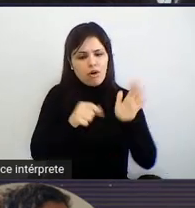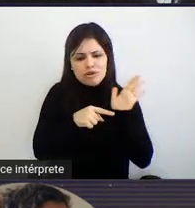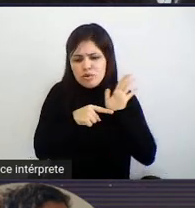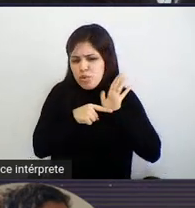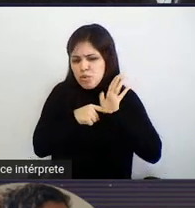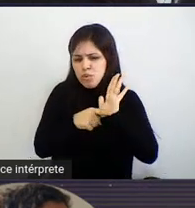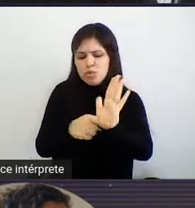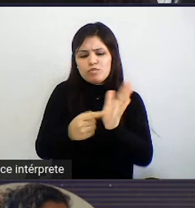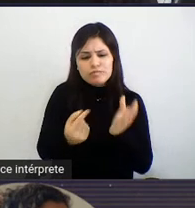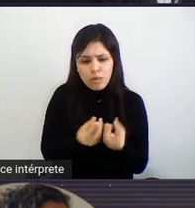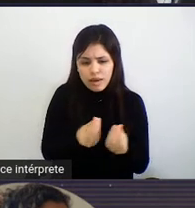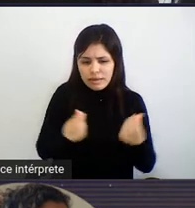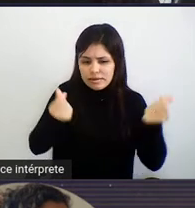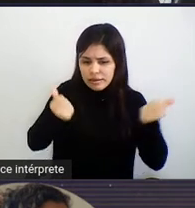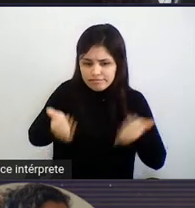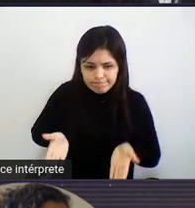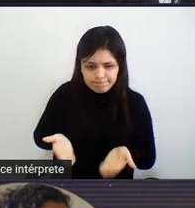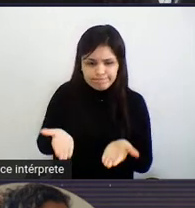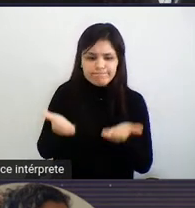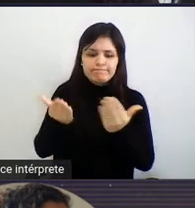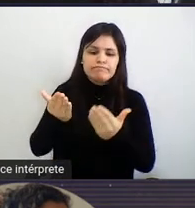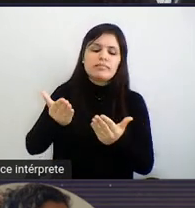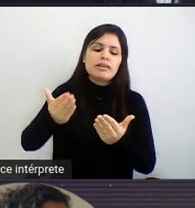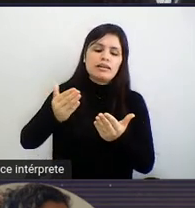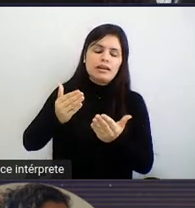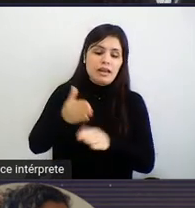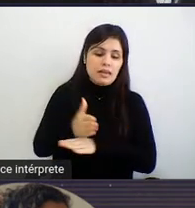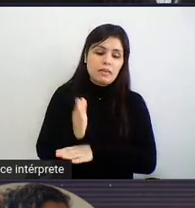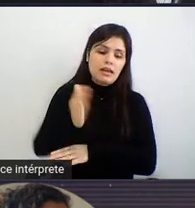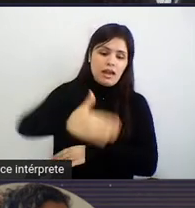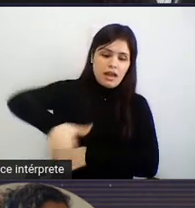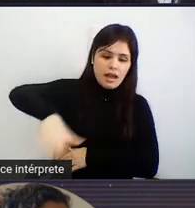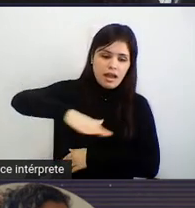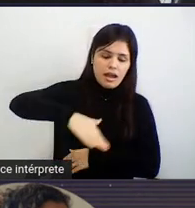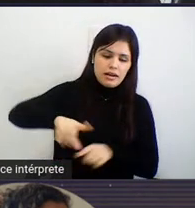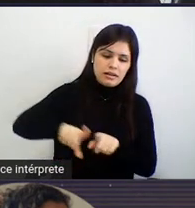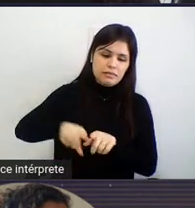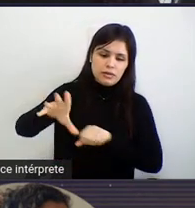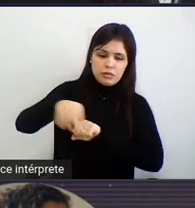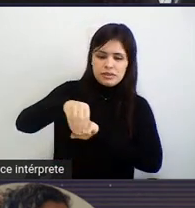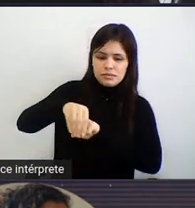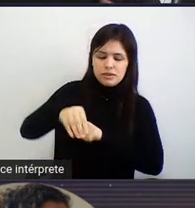numa área, para ter mais conhecimento, e é um bom uso de tempo, com certeza.